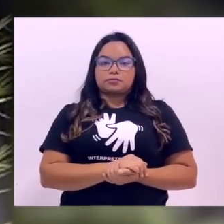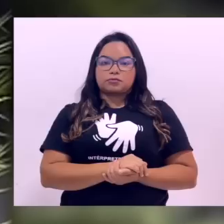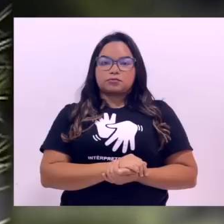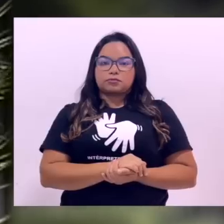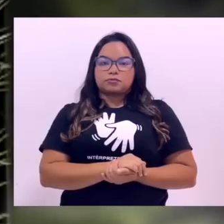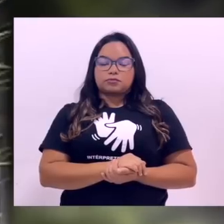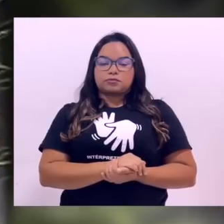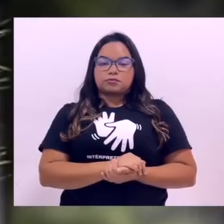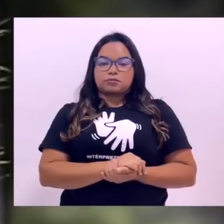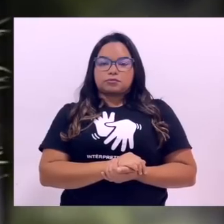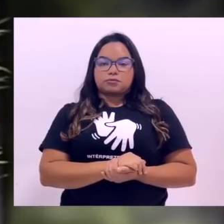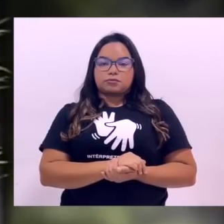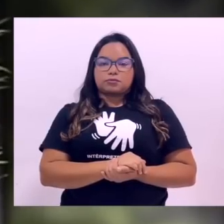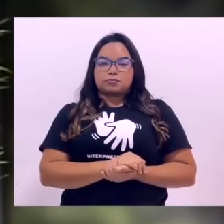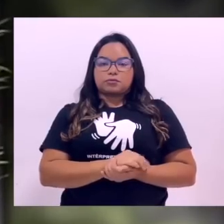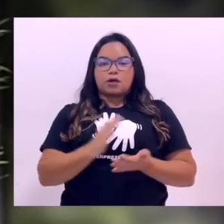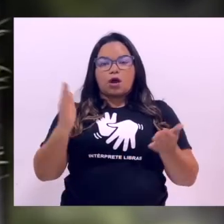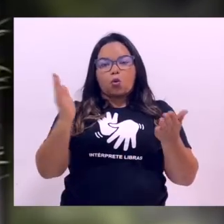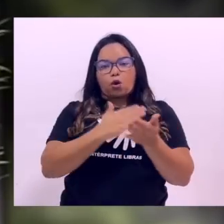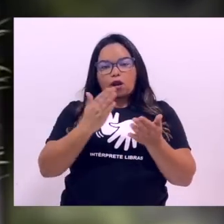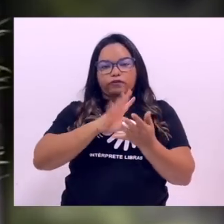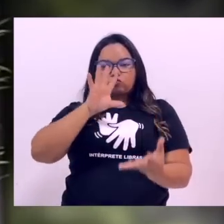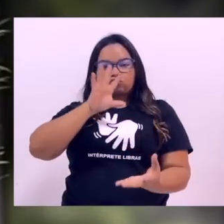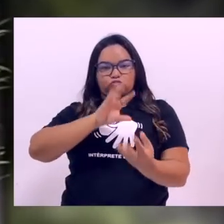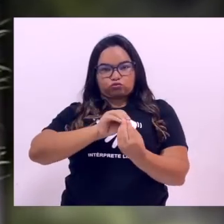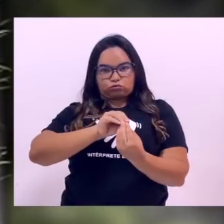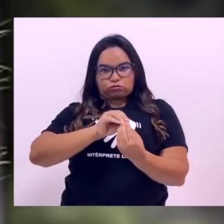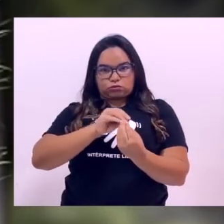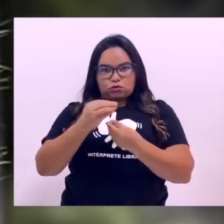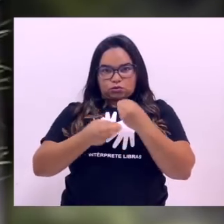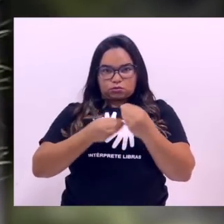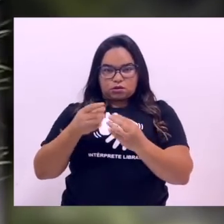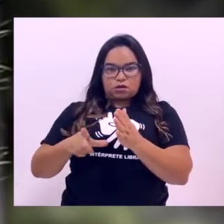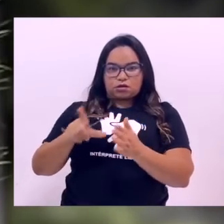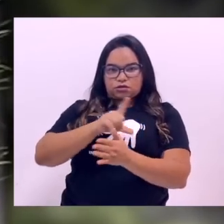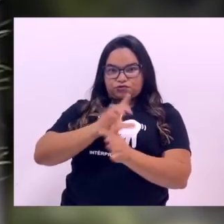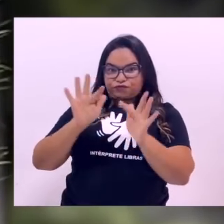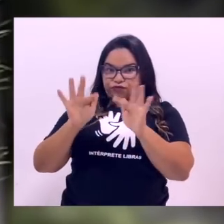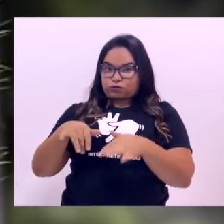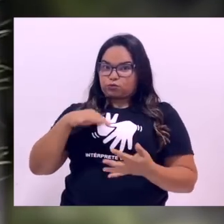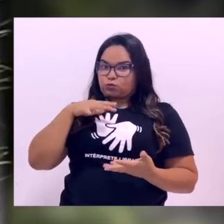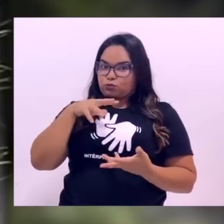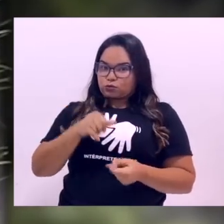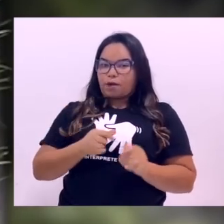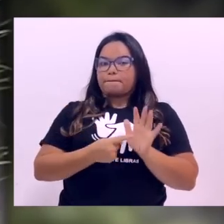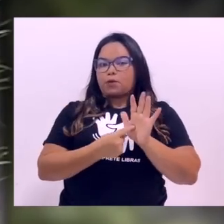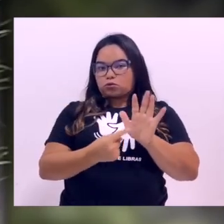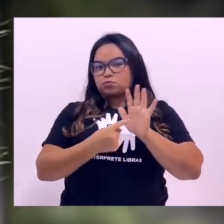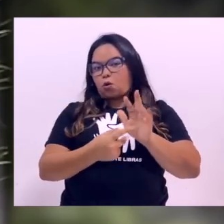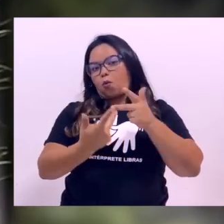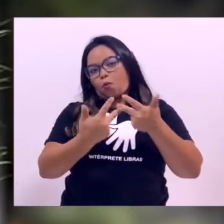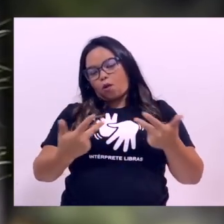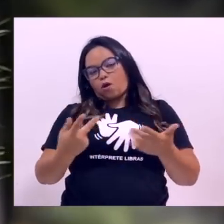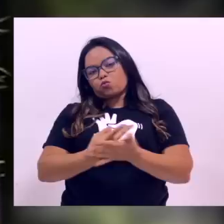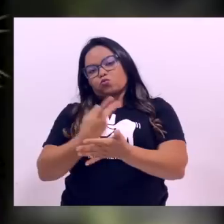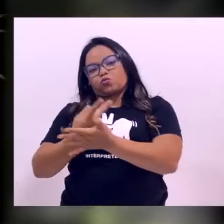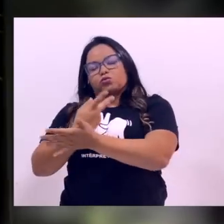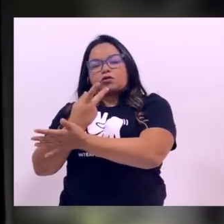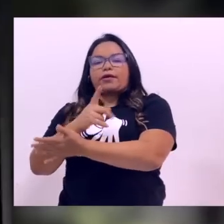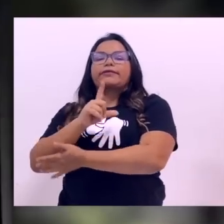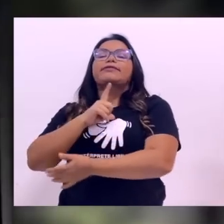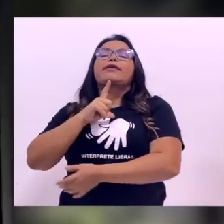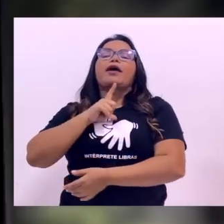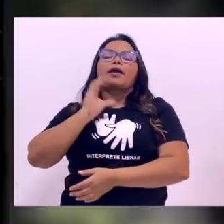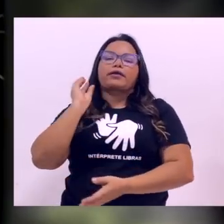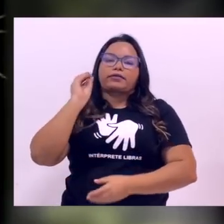Portanto, os livros do tempo do fim, aqueles que têm um esboço de toda a história e revelam os acontecimentos à medida